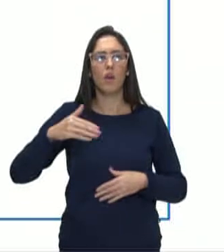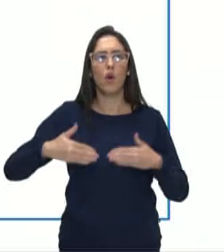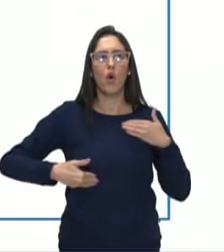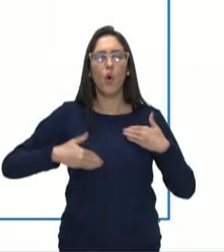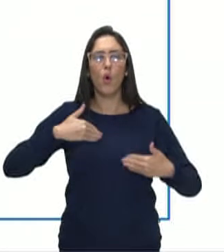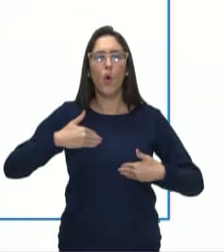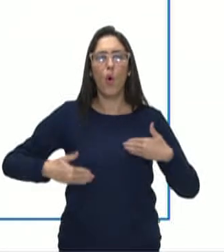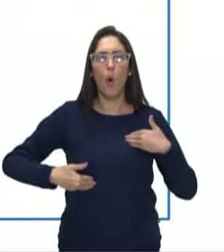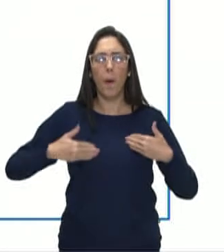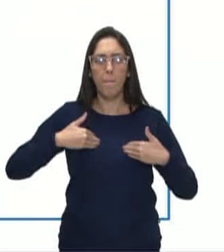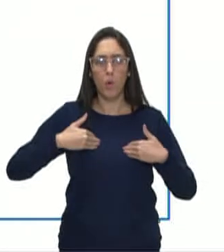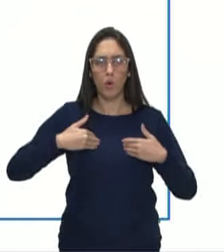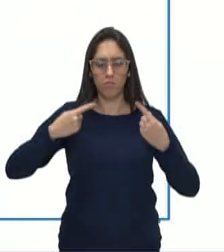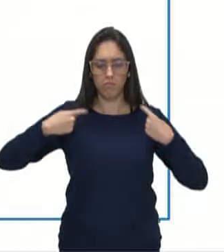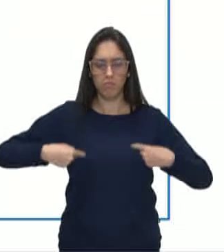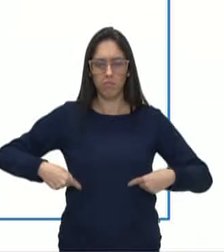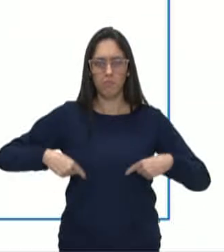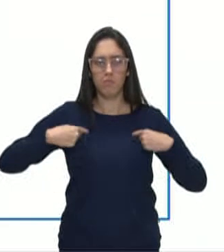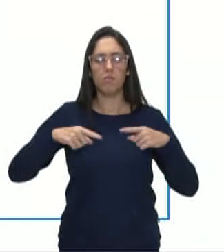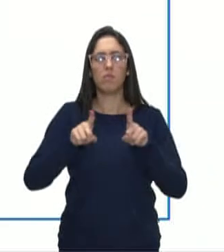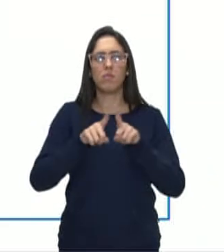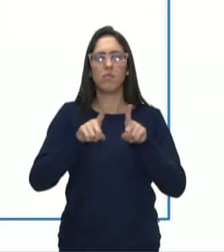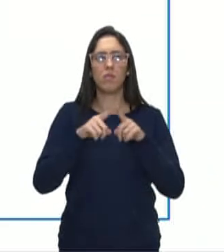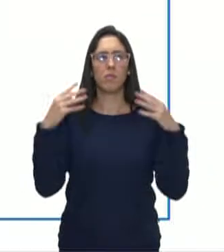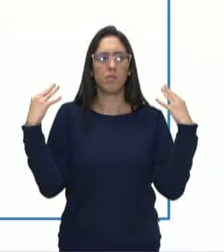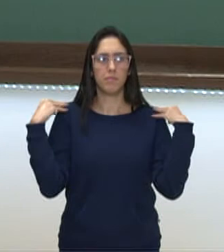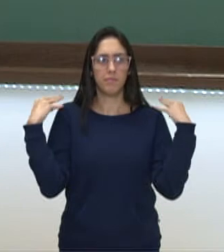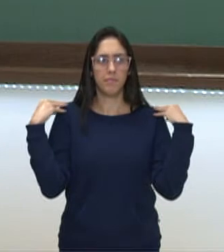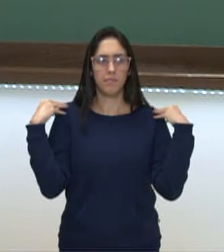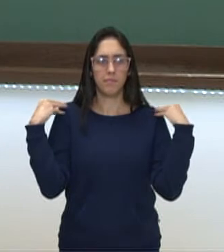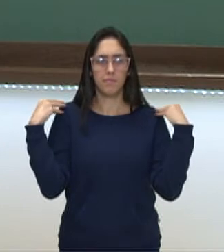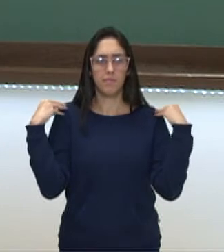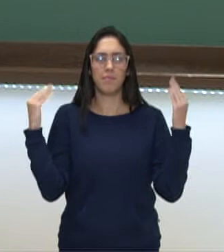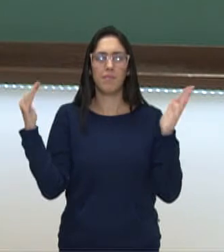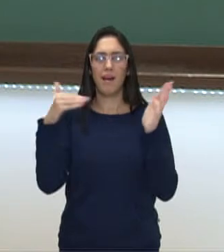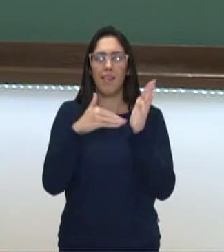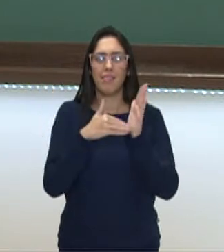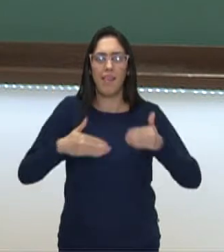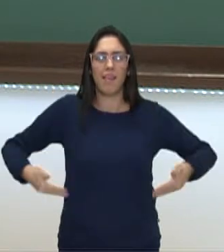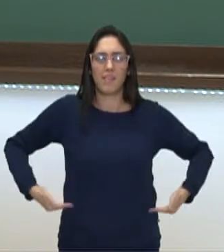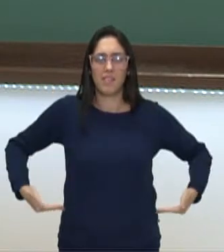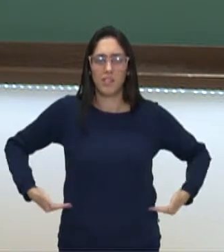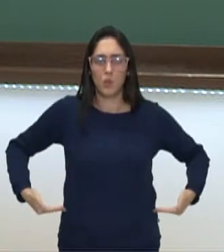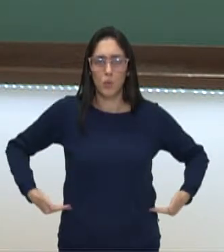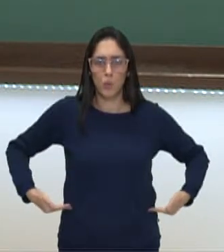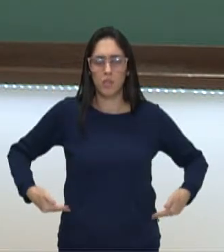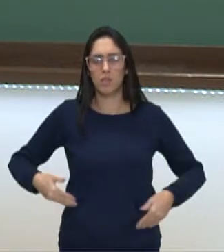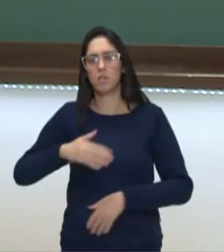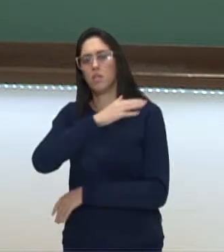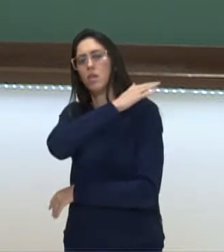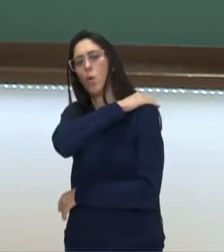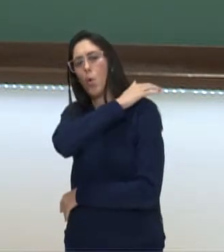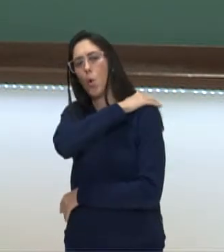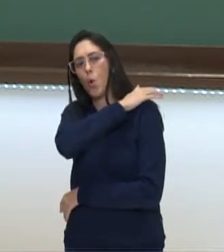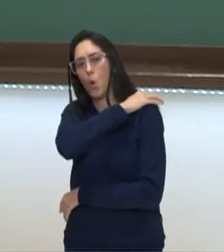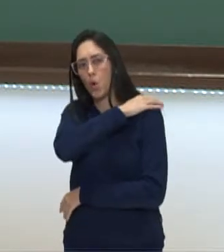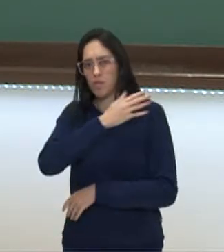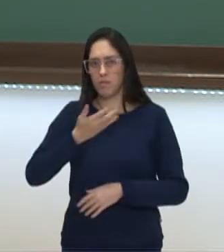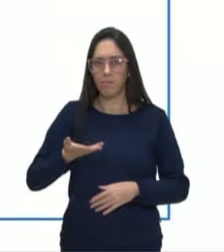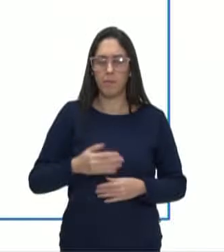desde los hombros hasta la cintura, ou seja, as nossas costas,